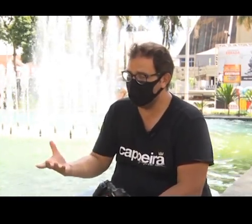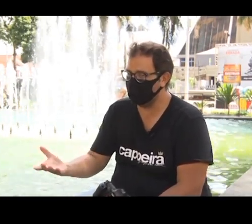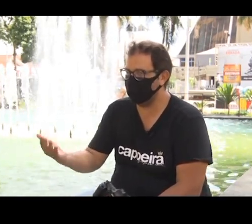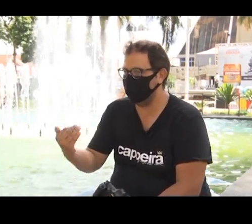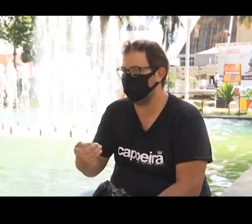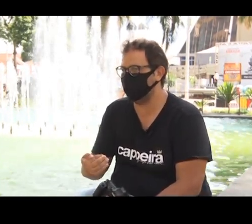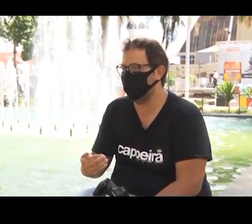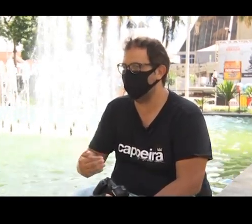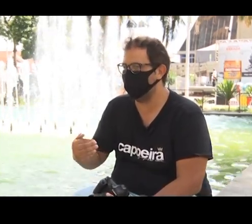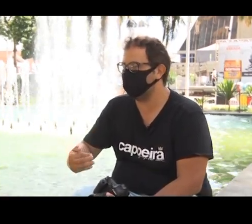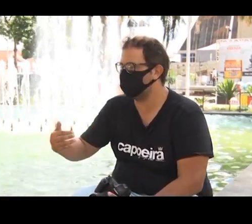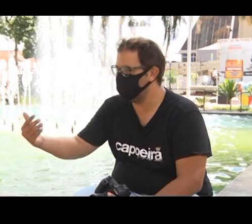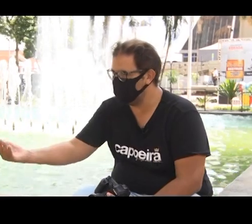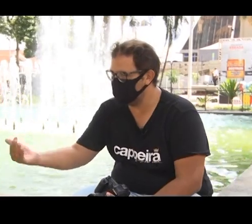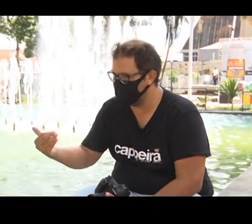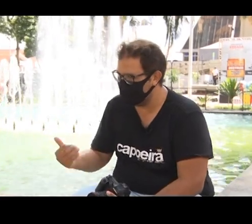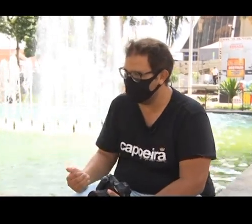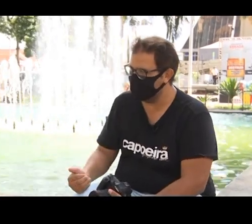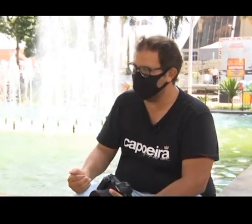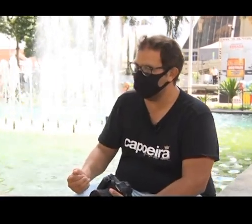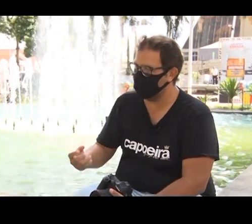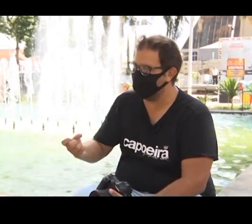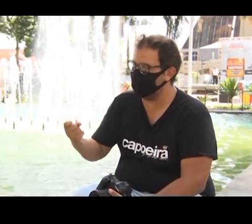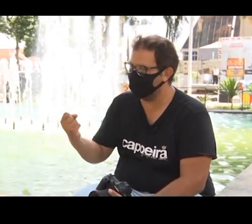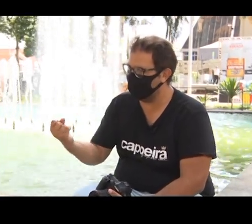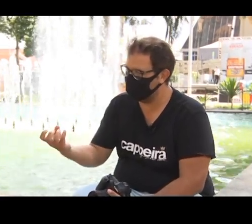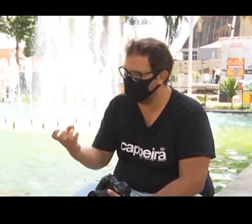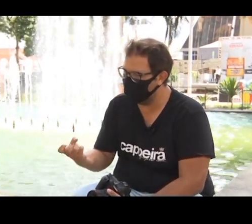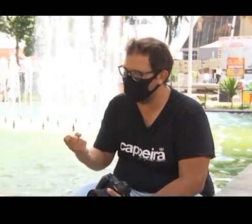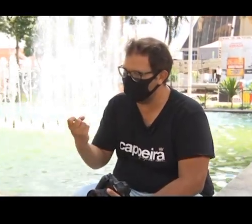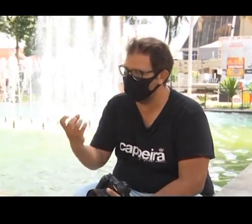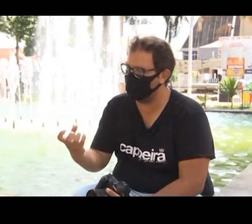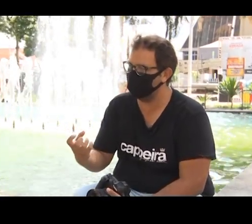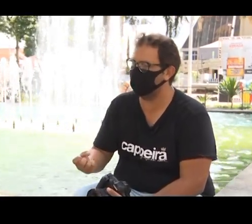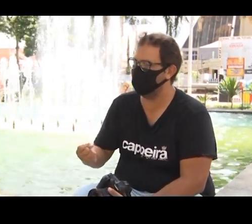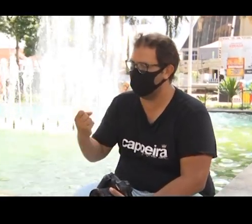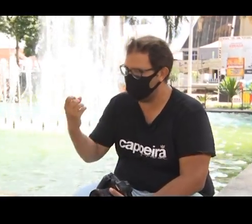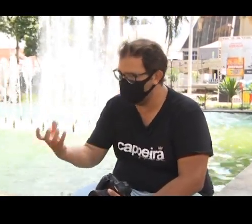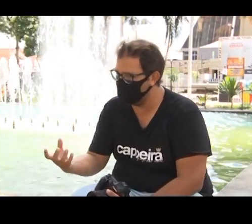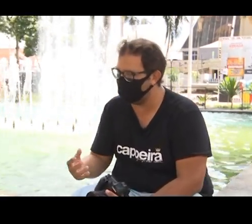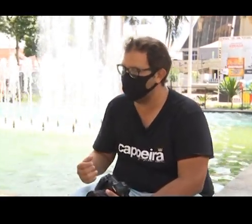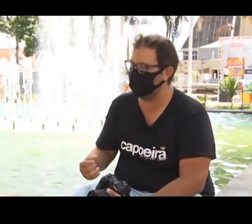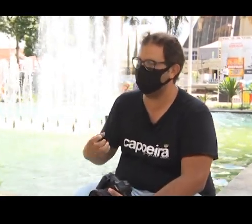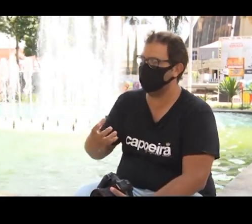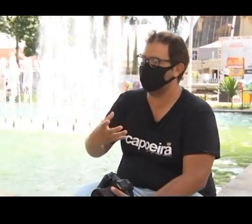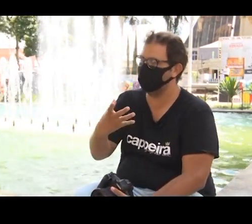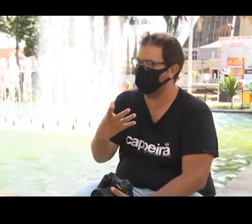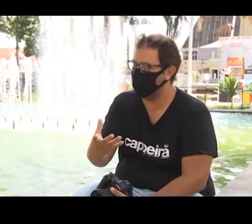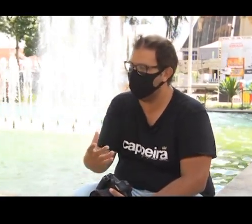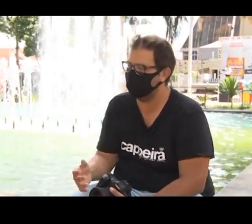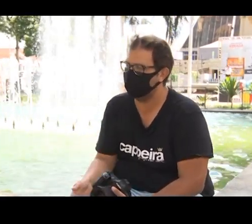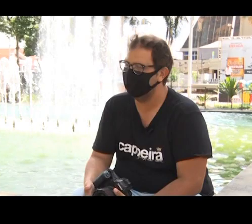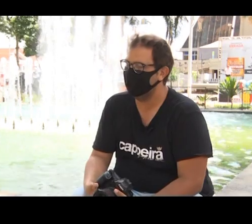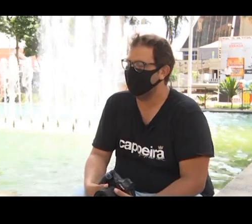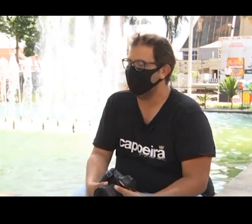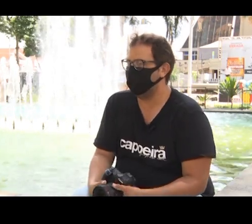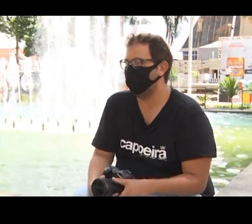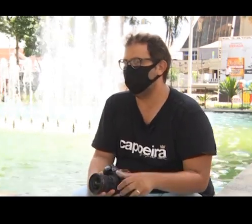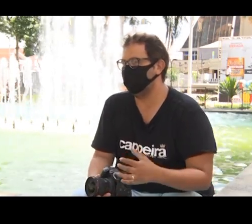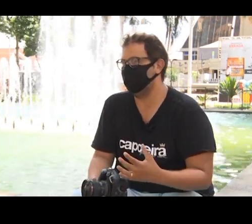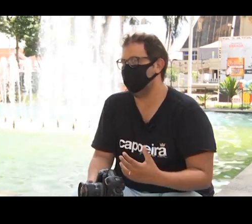encantava muito. E, tipo assim, e aos domingos no Mercadão, me fez cativar essa história de fotografar Rio Preto, de ter seus lugares.